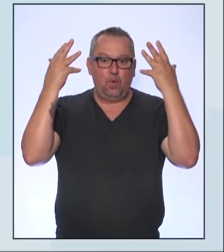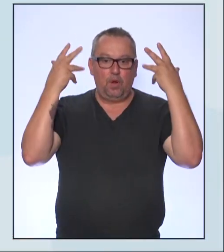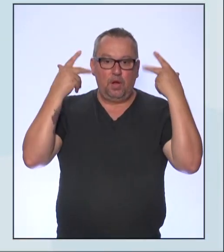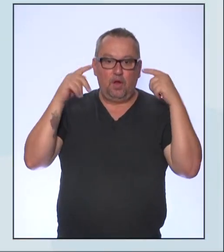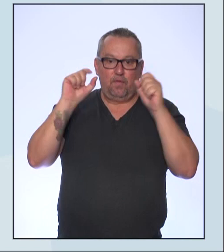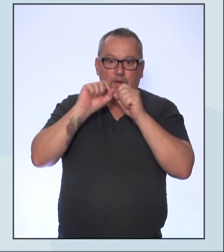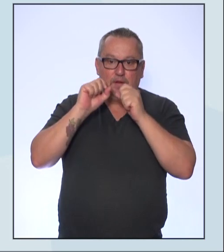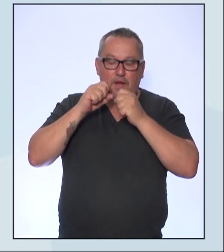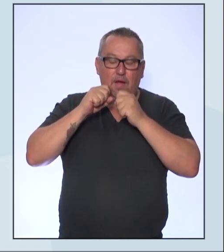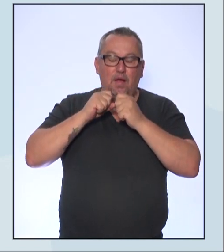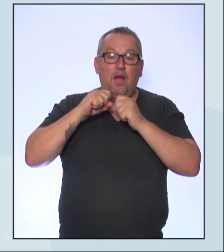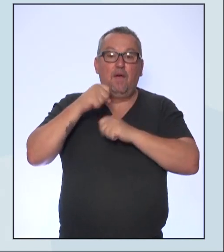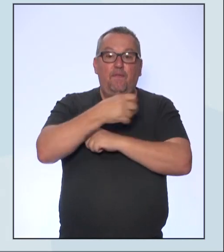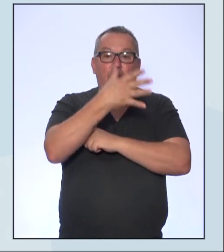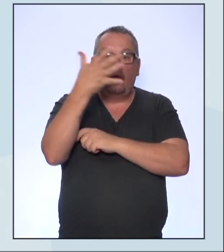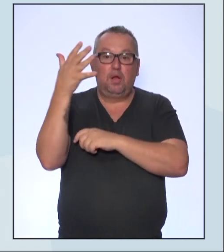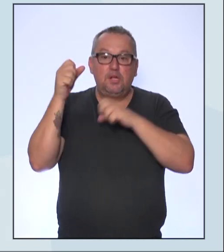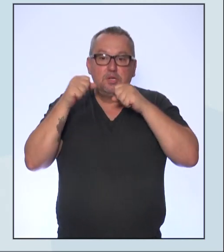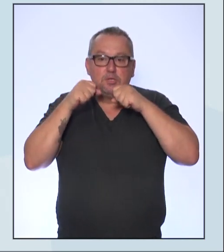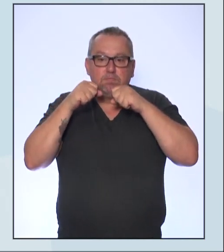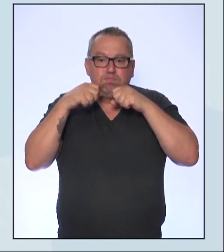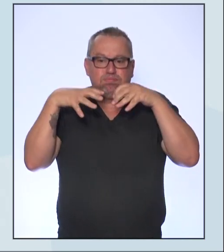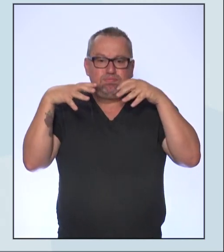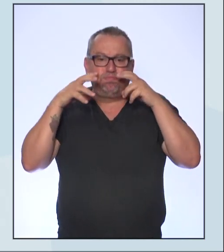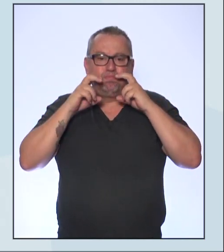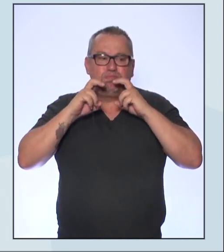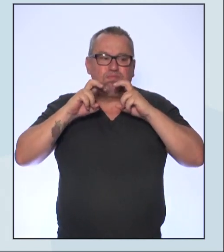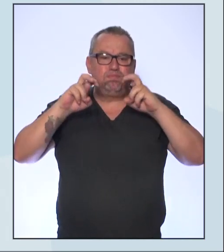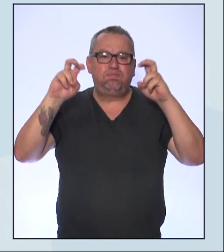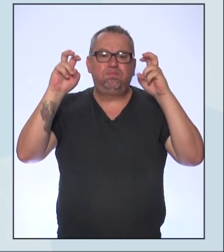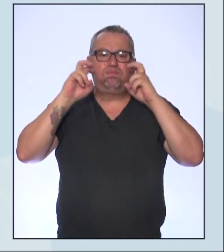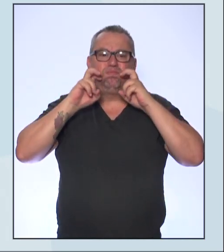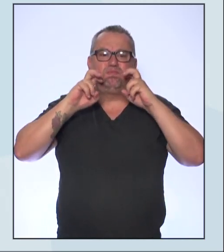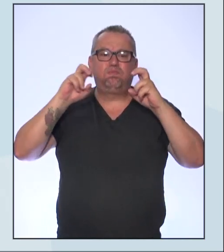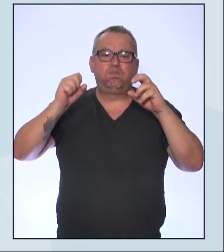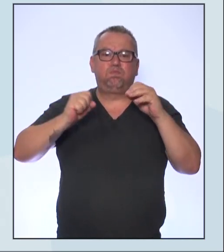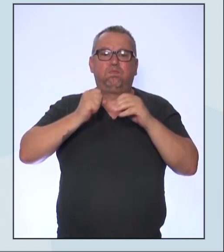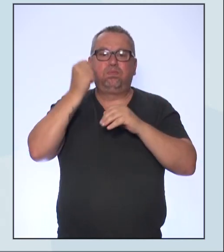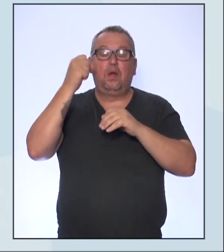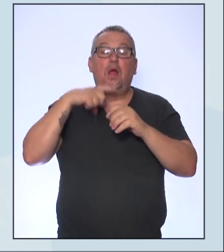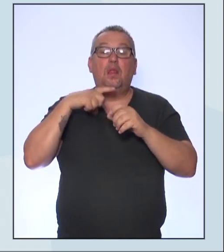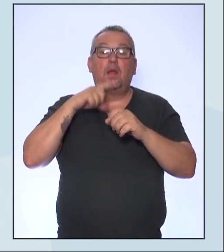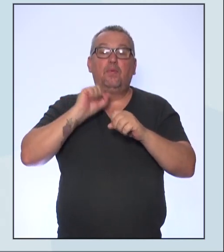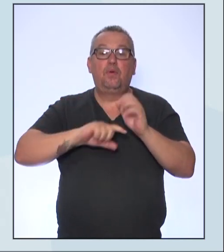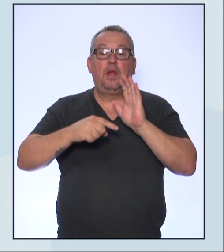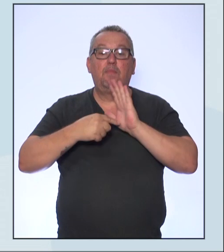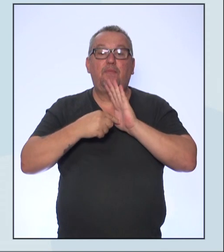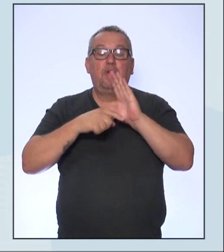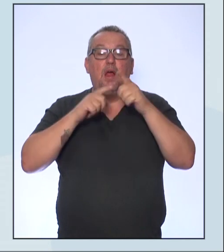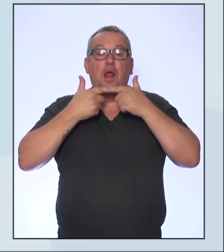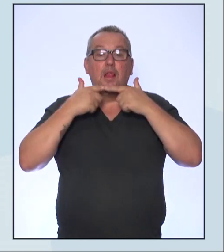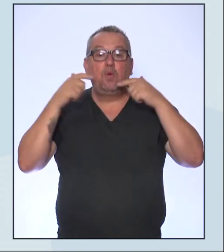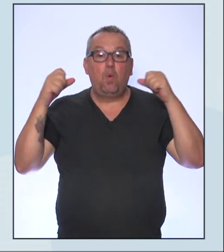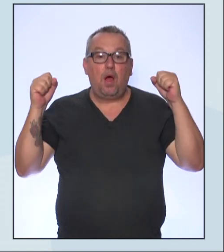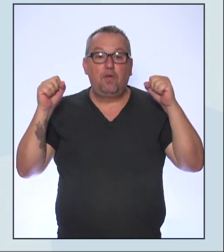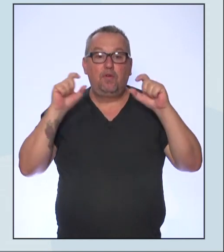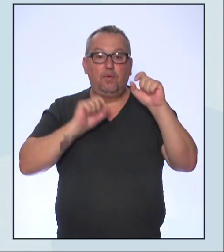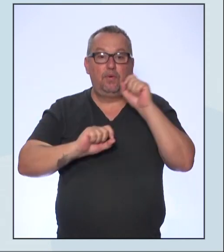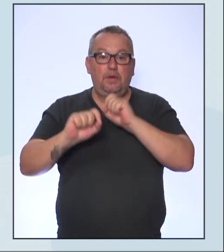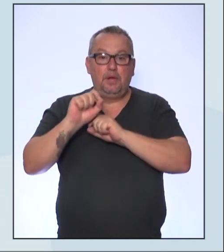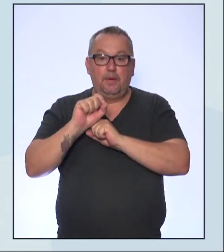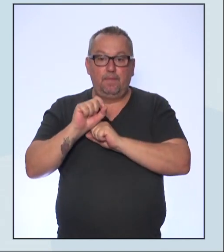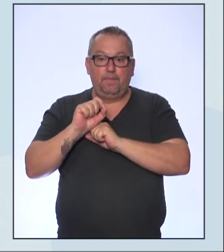a floresta inteira tremer com seus urros de raiva. Temos uma figura de linguagem bastante conhecida.